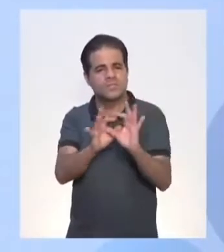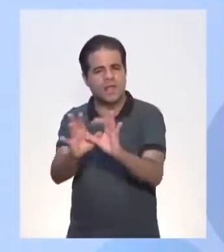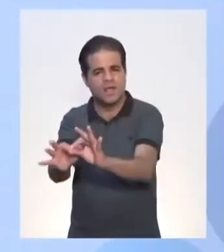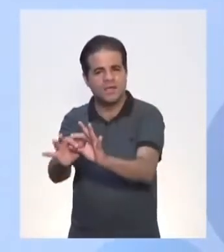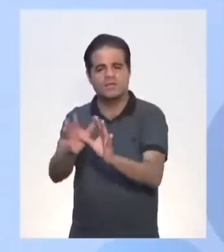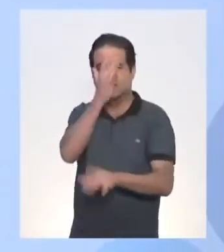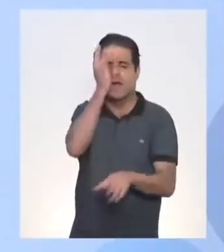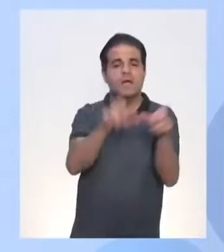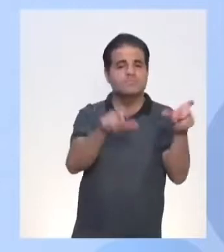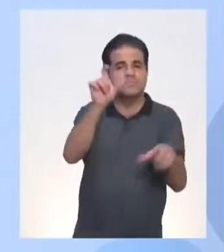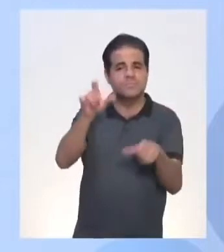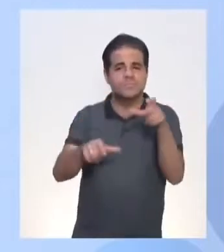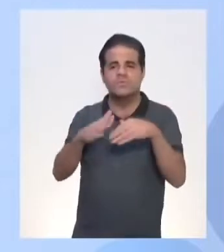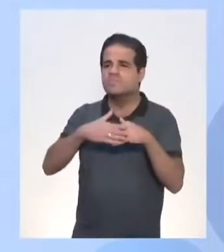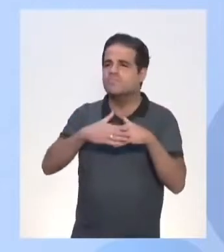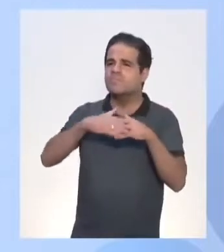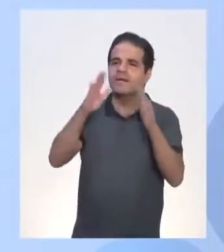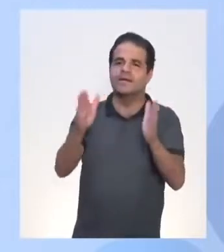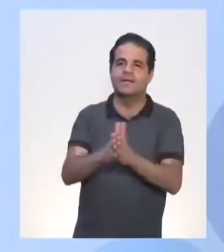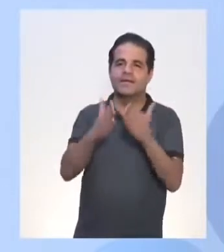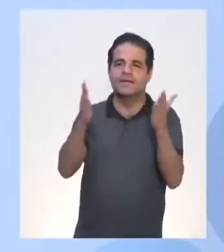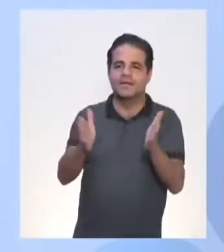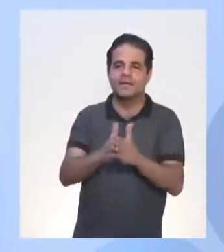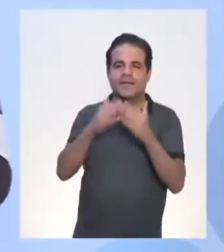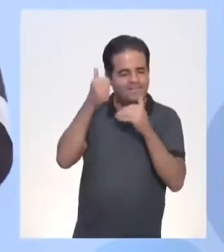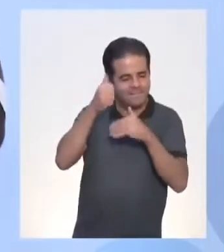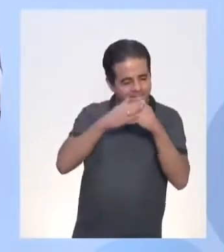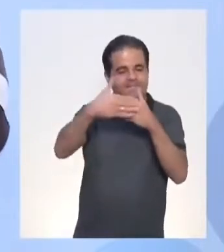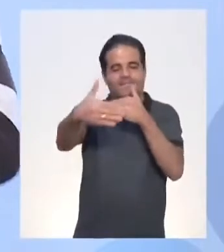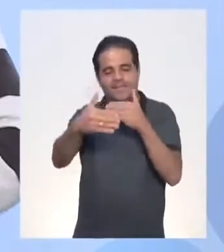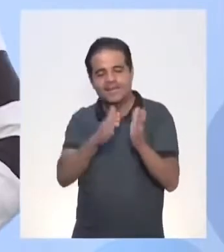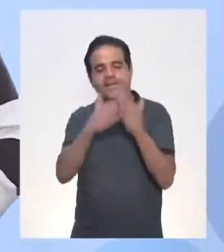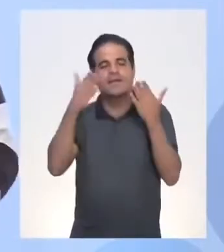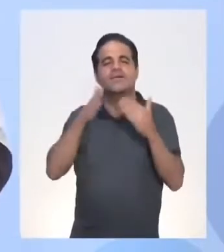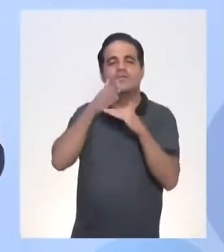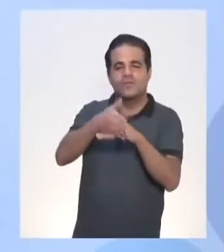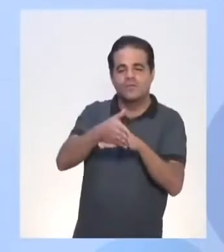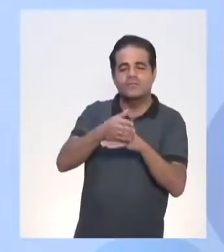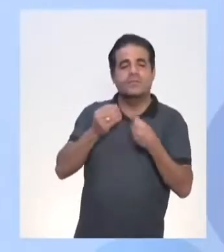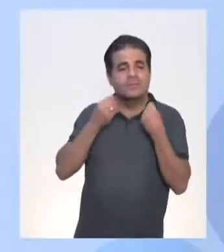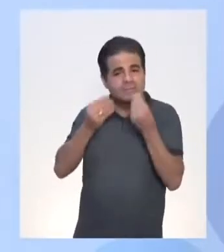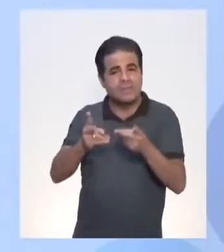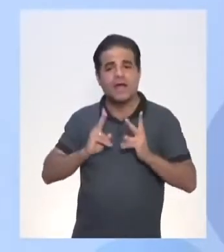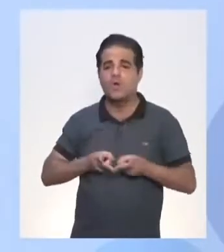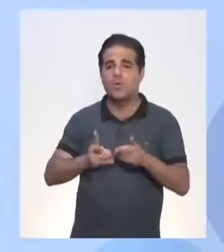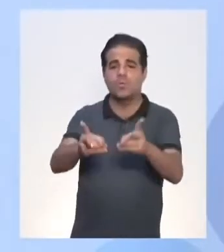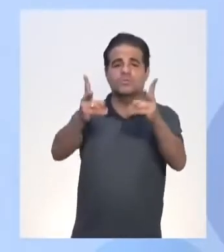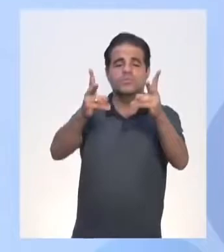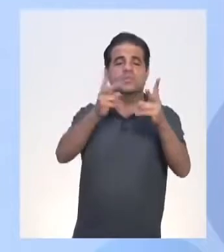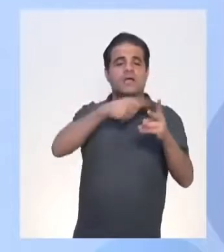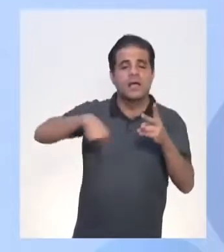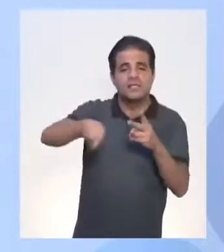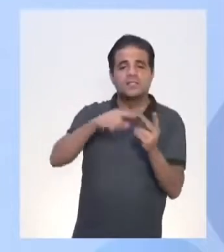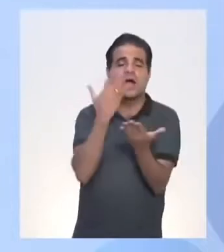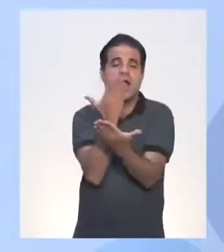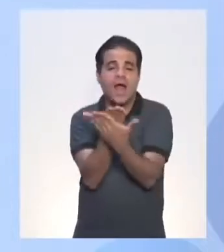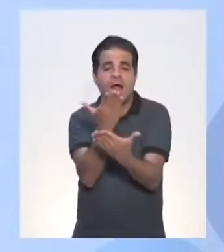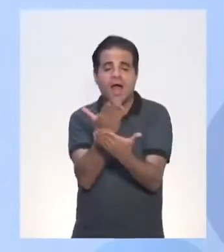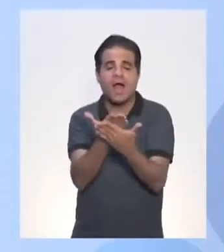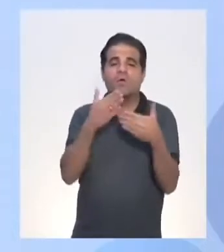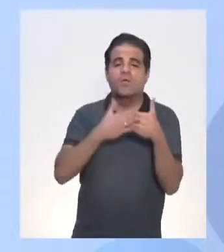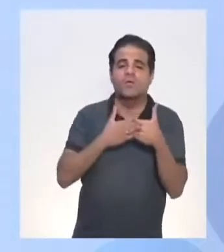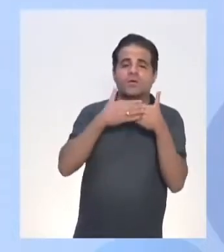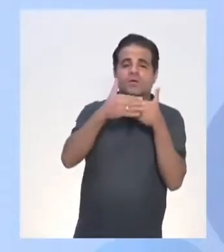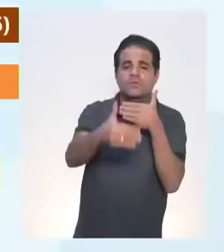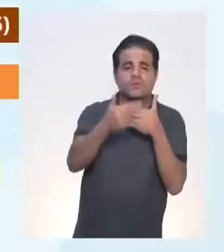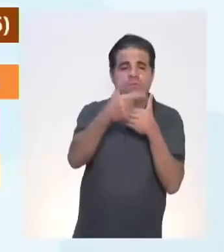as pessoas mais pobres. Legal? Então, vamos então dar continuidade nessa aula a partir